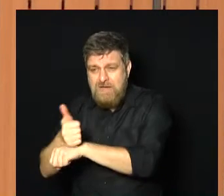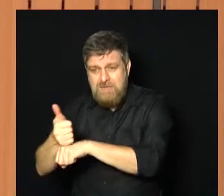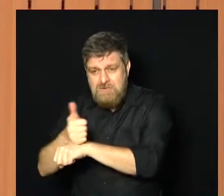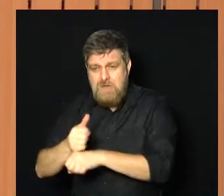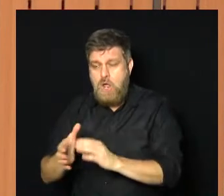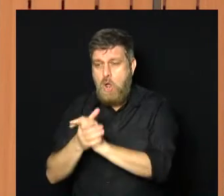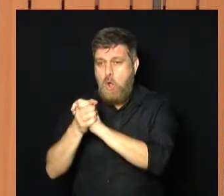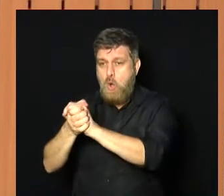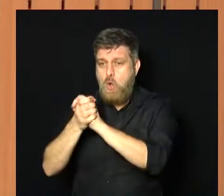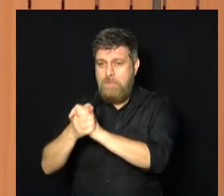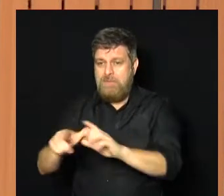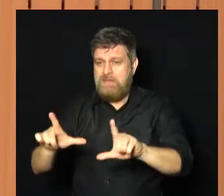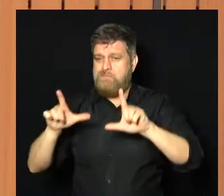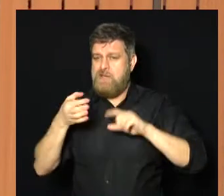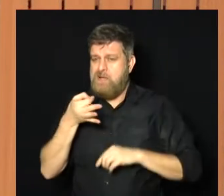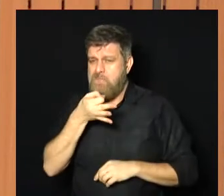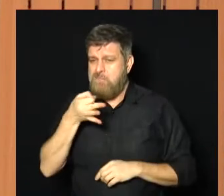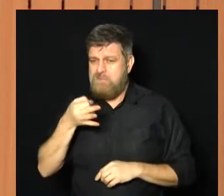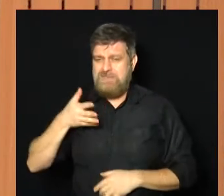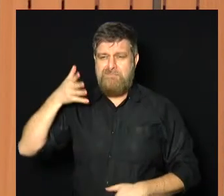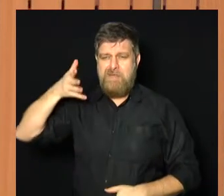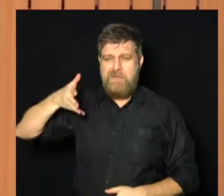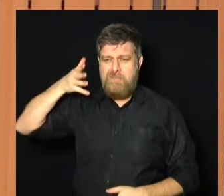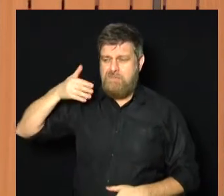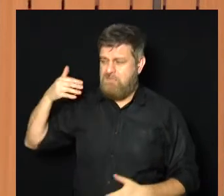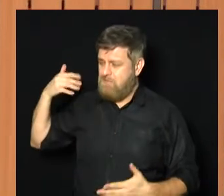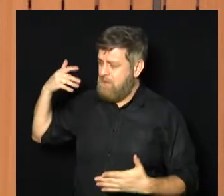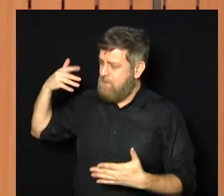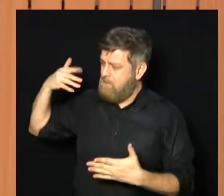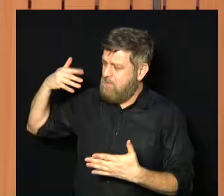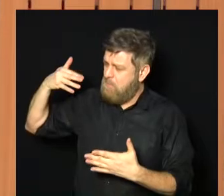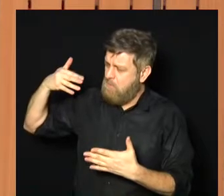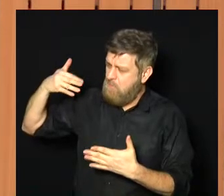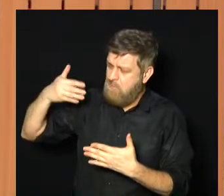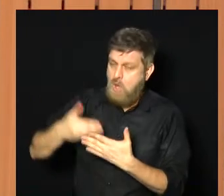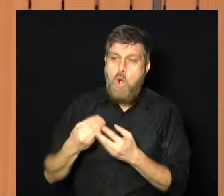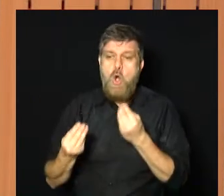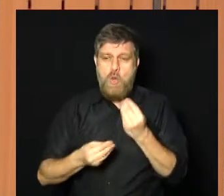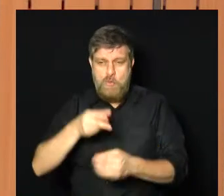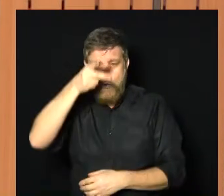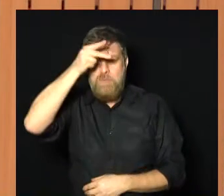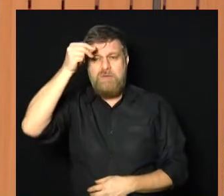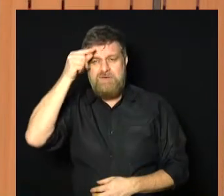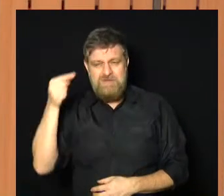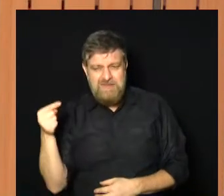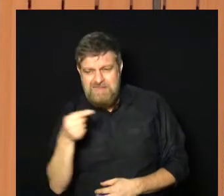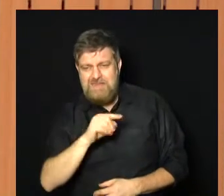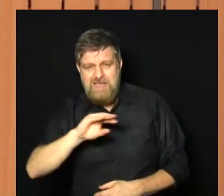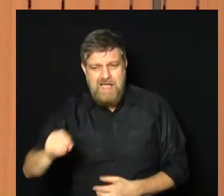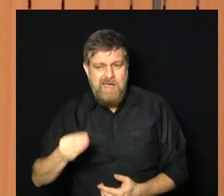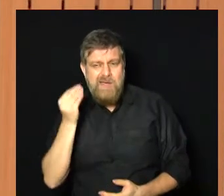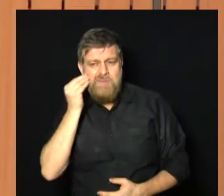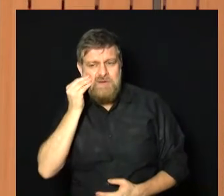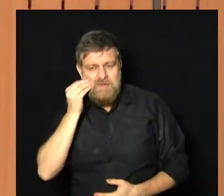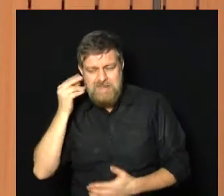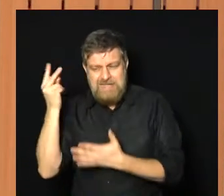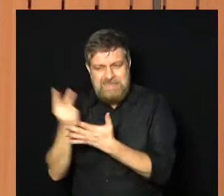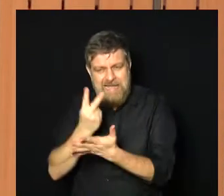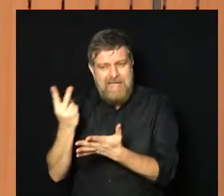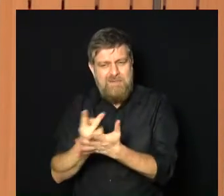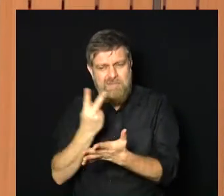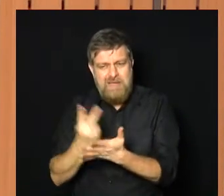Emília, sua fala apresentou muito bem o histórico da luta e como a Prefeitura tem a oportunidade para corrigir algo que vem